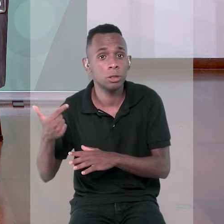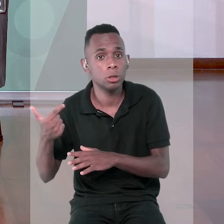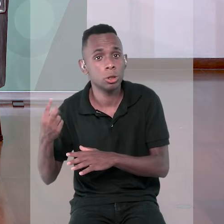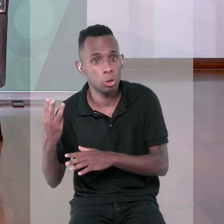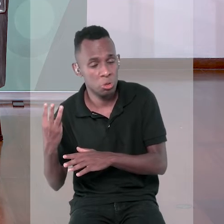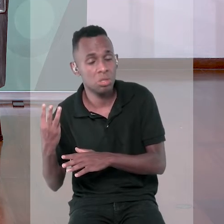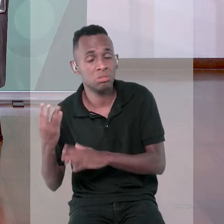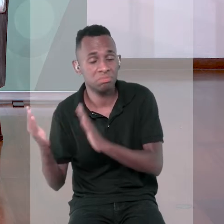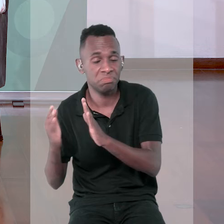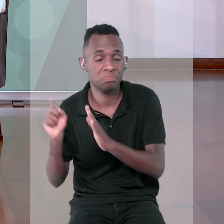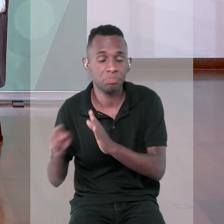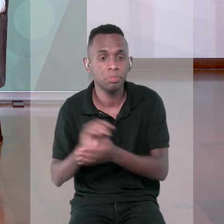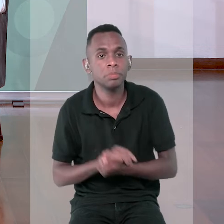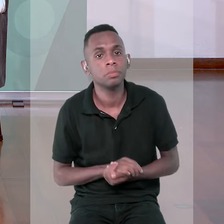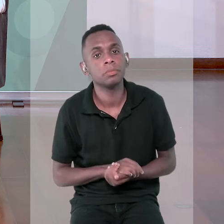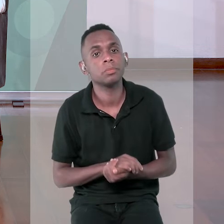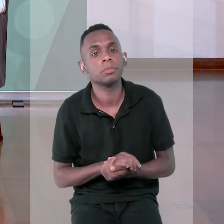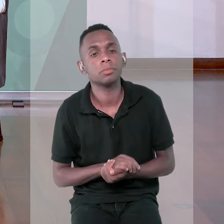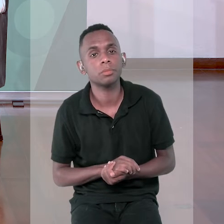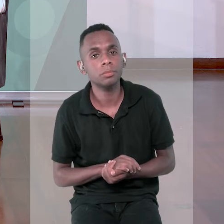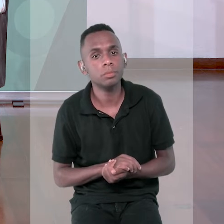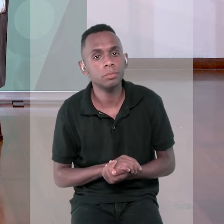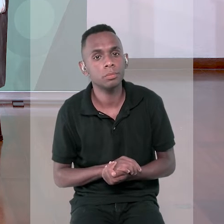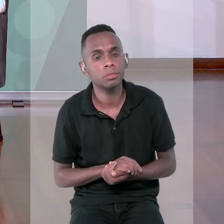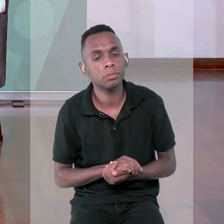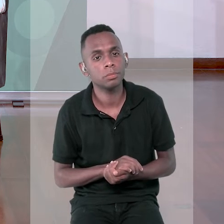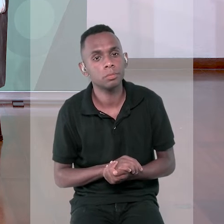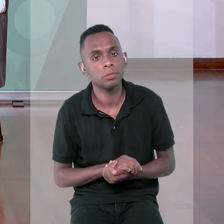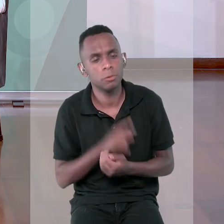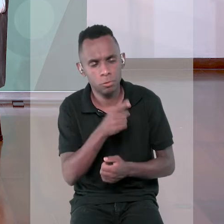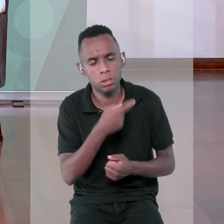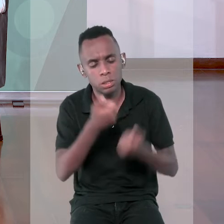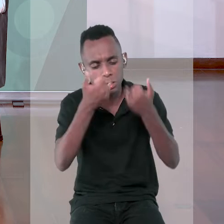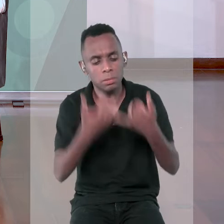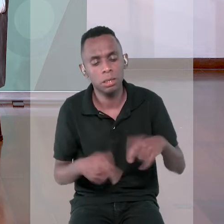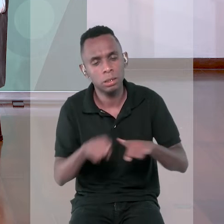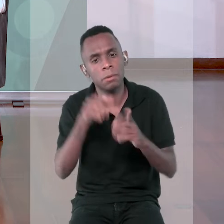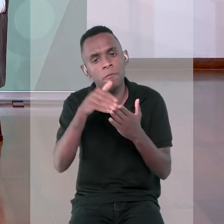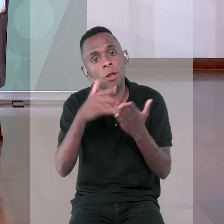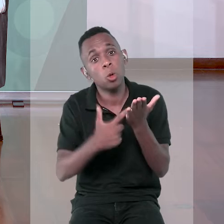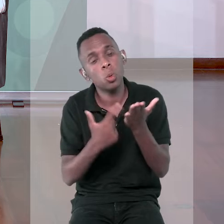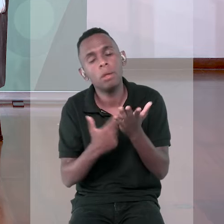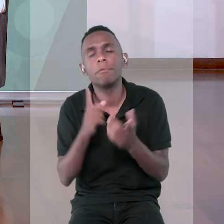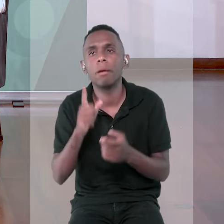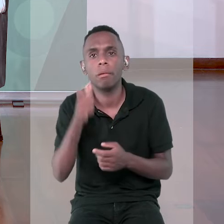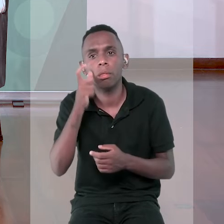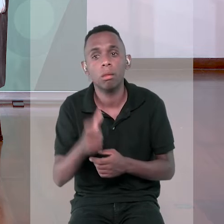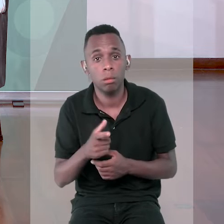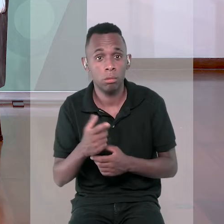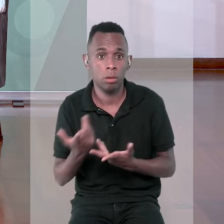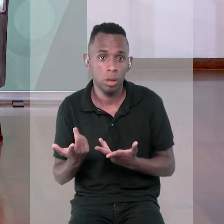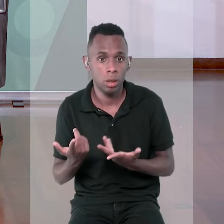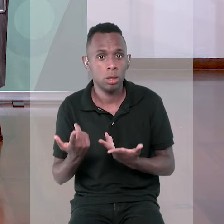1822, 23. Né? Mas onde eu queria chegar, que você coloca no final do livro, que eu acho interessantíssimo, é que